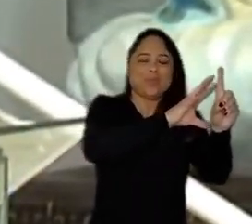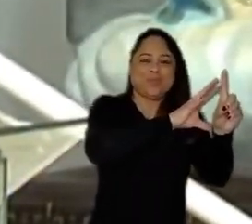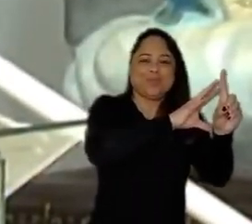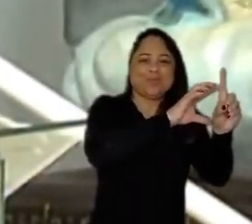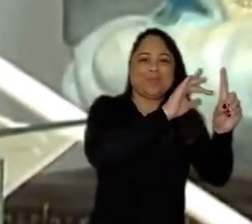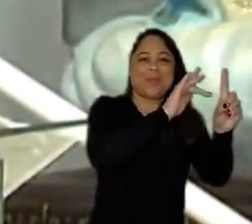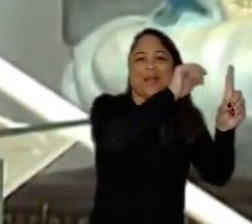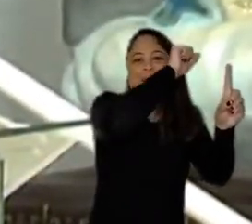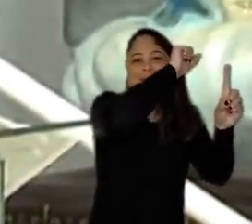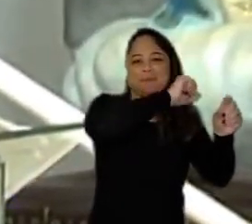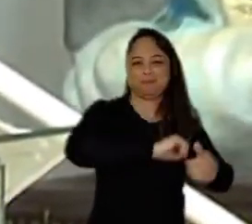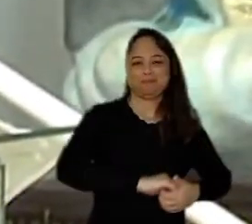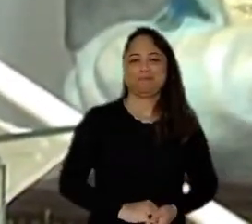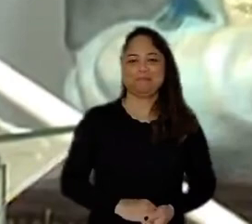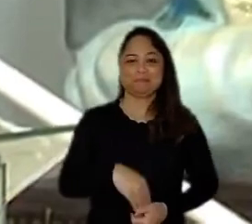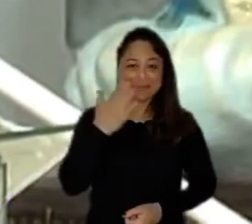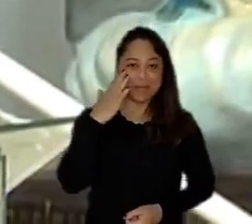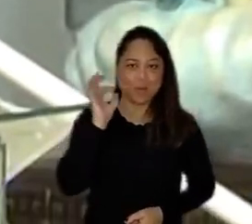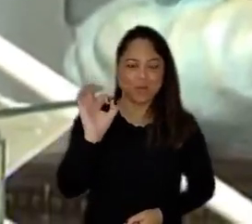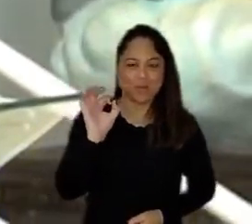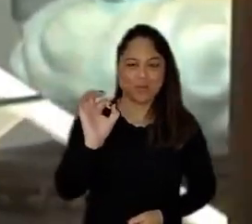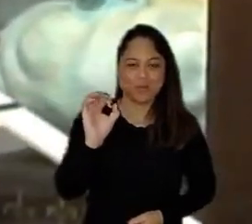Fala para quem está do seu lado, é isso que você não entende.